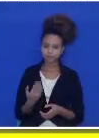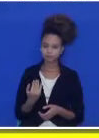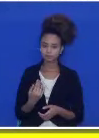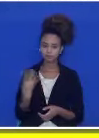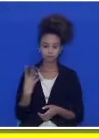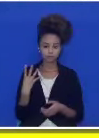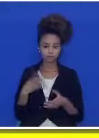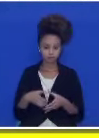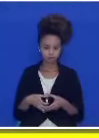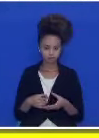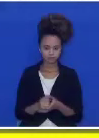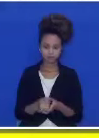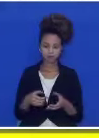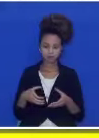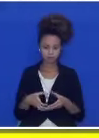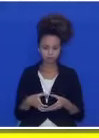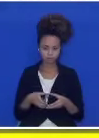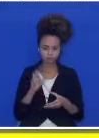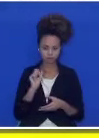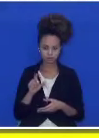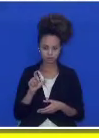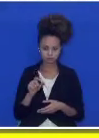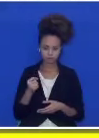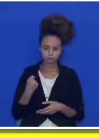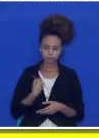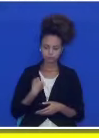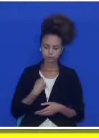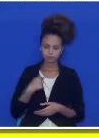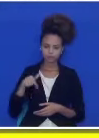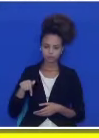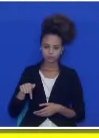A quarta bola, bola azul número 75.